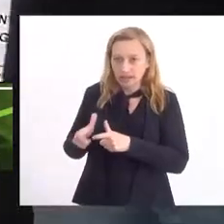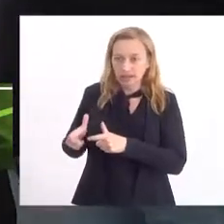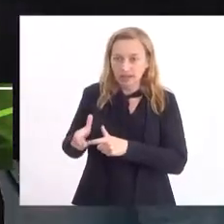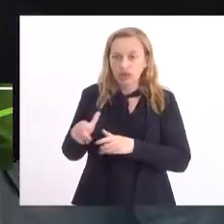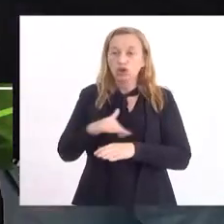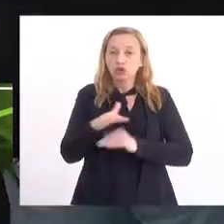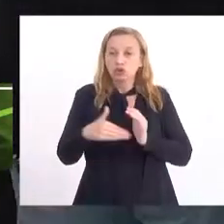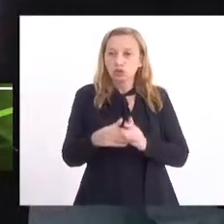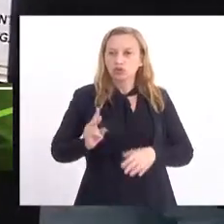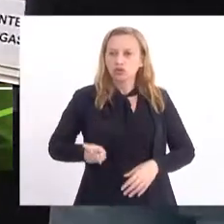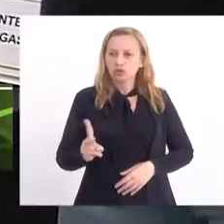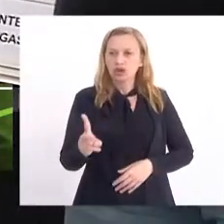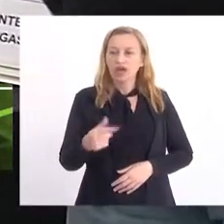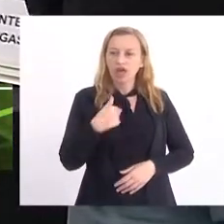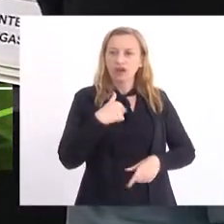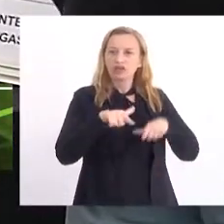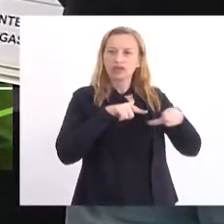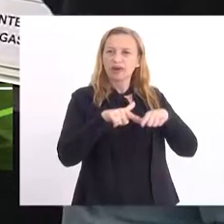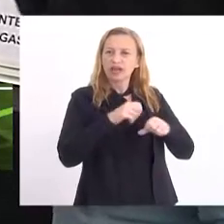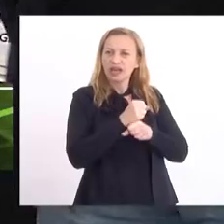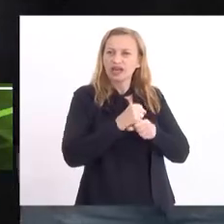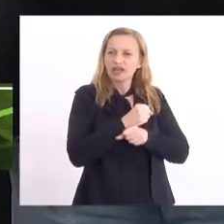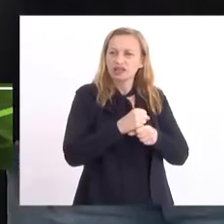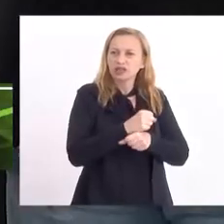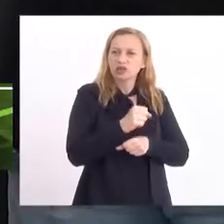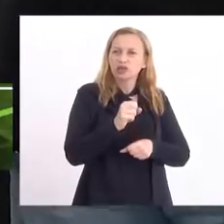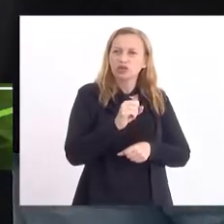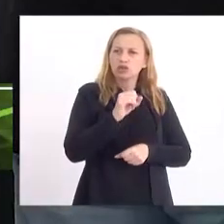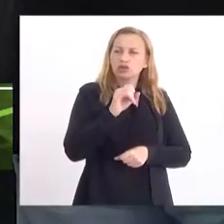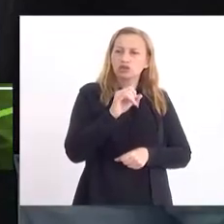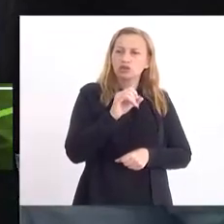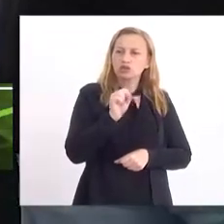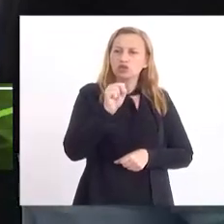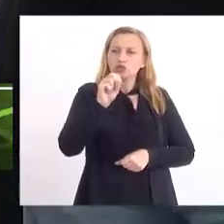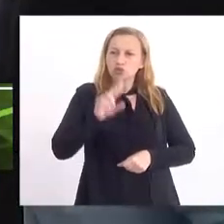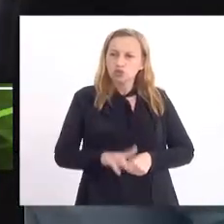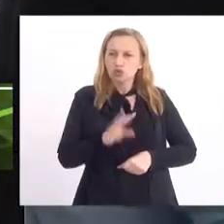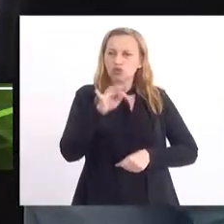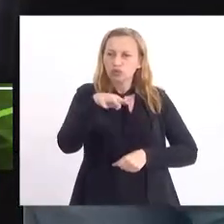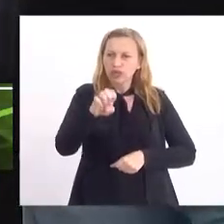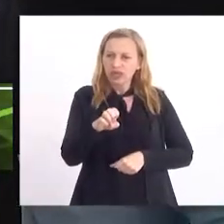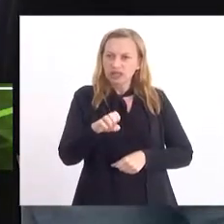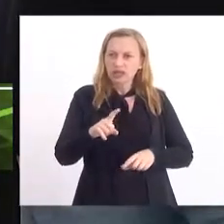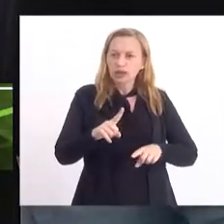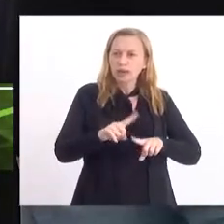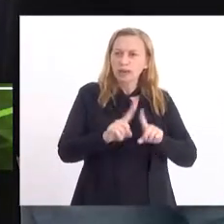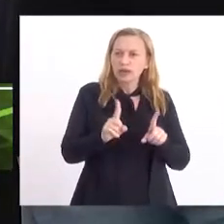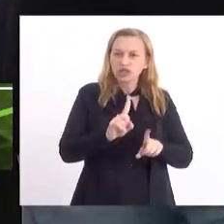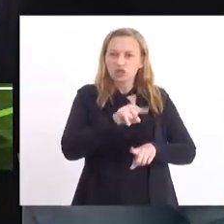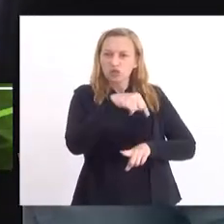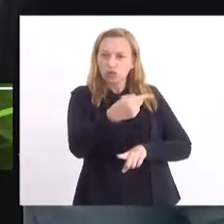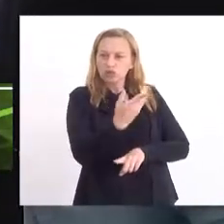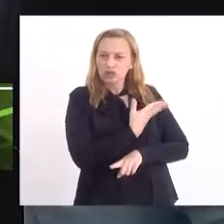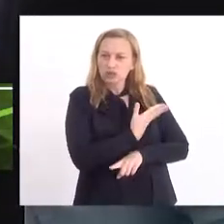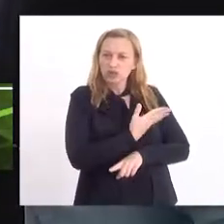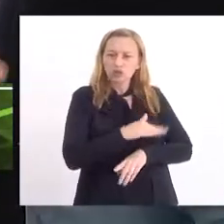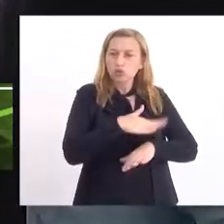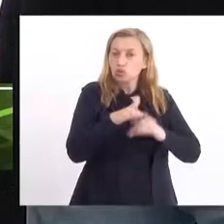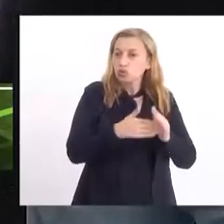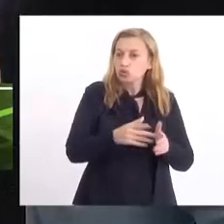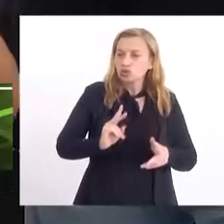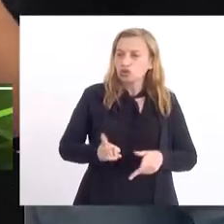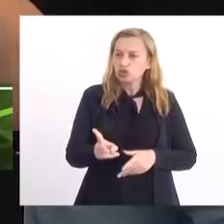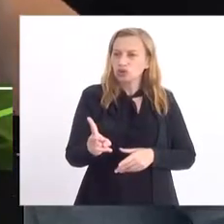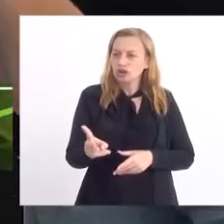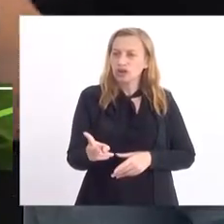todos permaneceram. Eu, por exemplo, trabalhei muito tempo no Sul Fluminense, todas as dali. Nas demais comarcas, todos ficaram. E eles